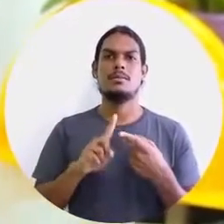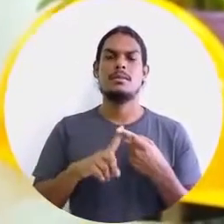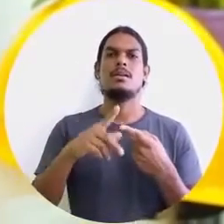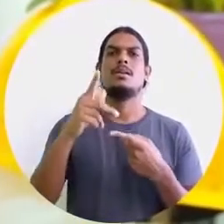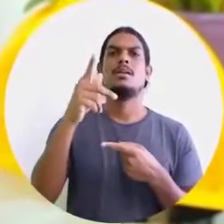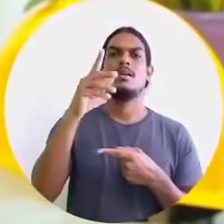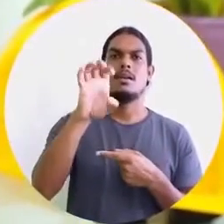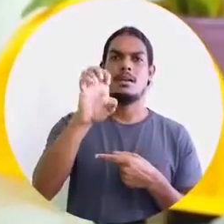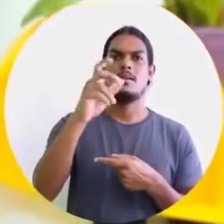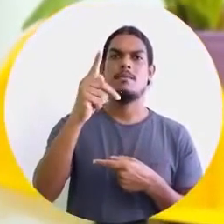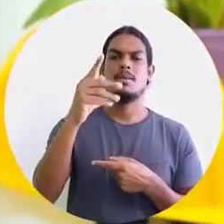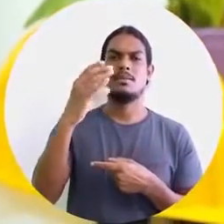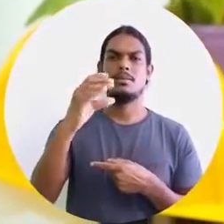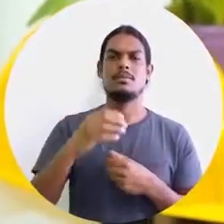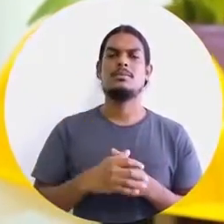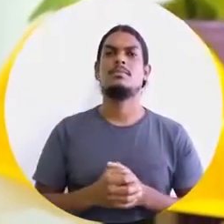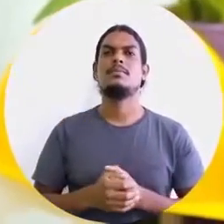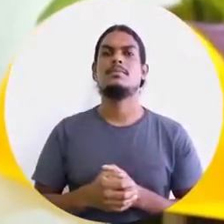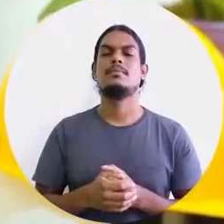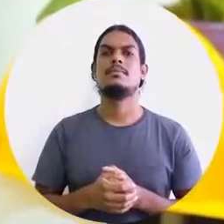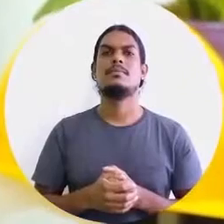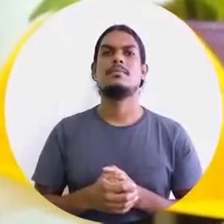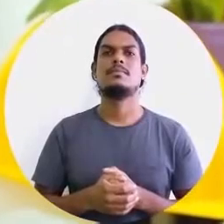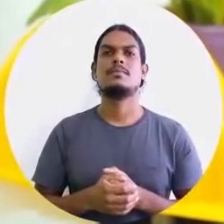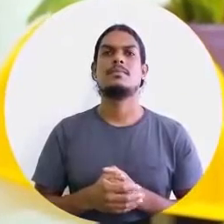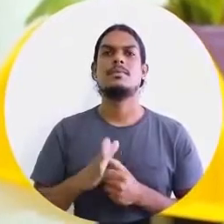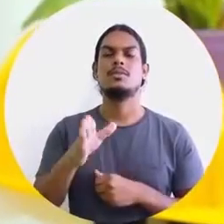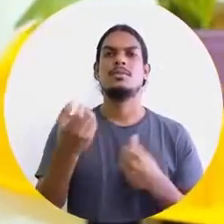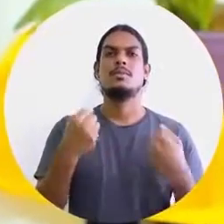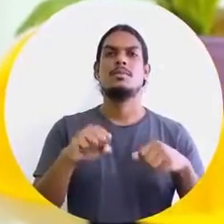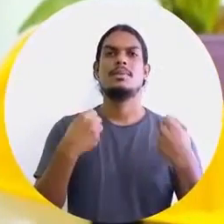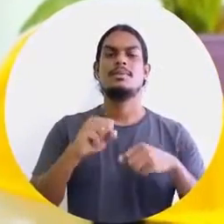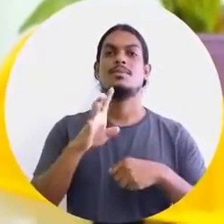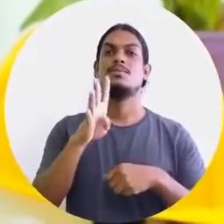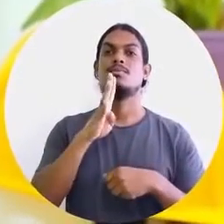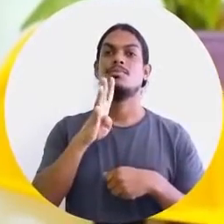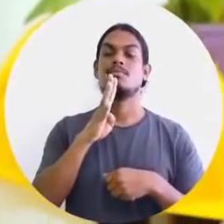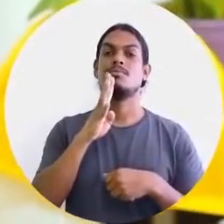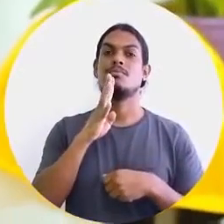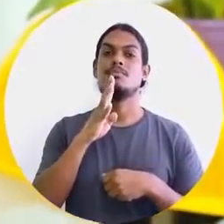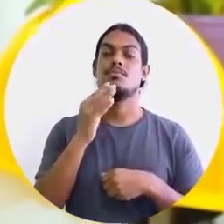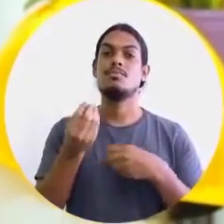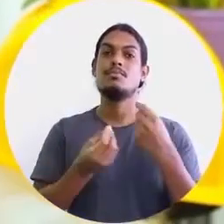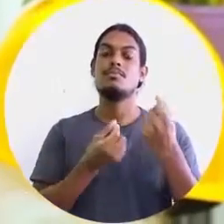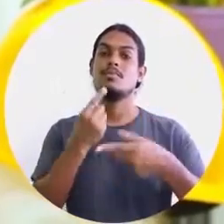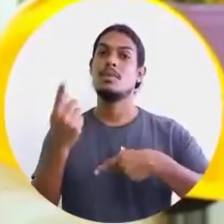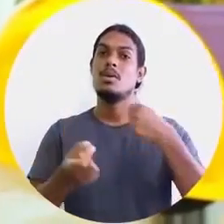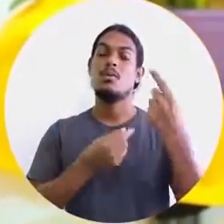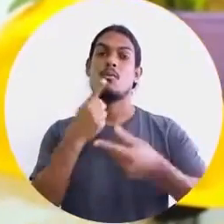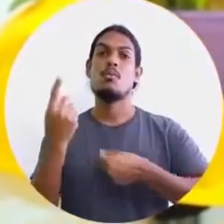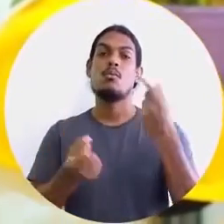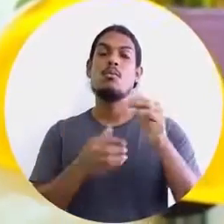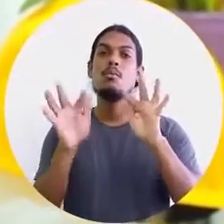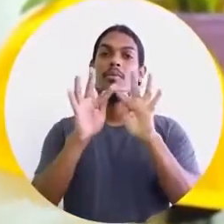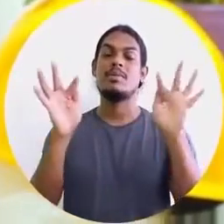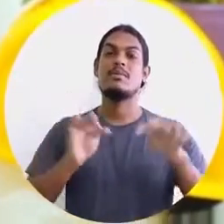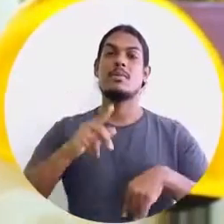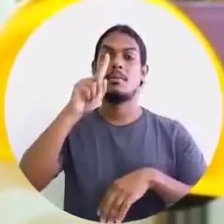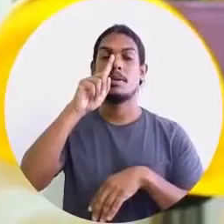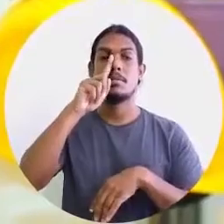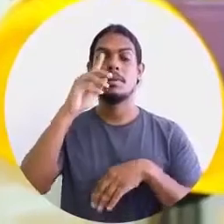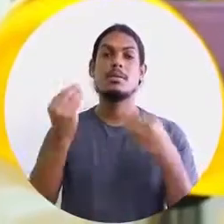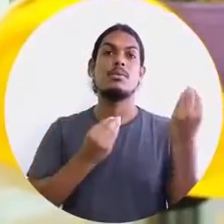EPCs associados. Para tanto, você precisa conhecer algumas condições de riscos, como identificar